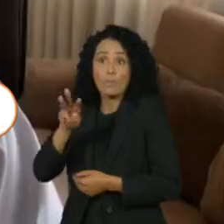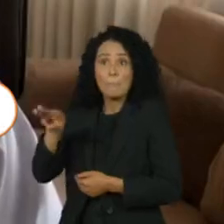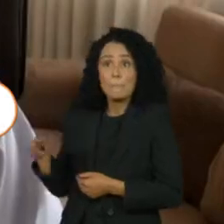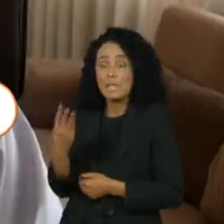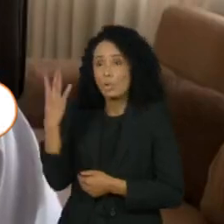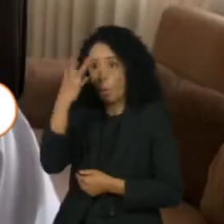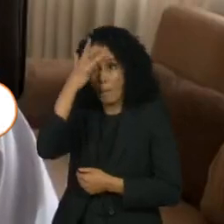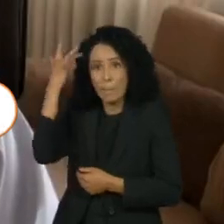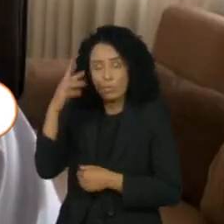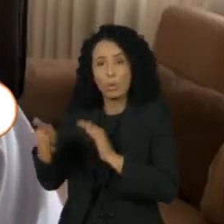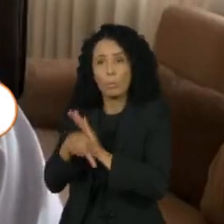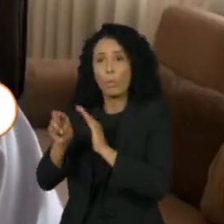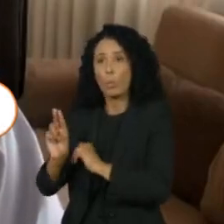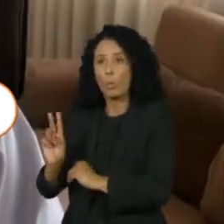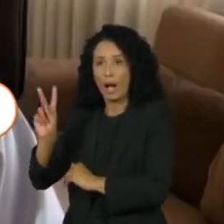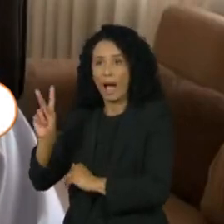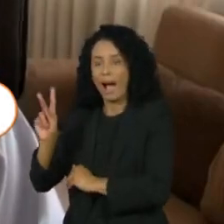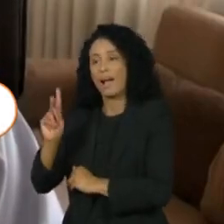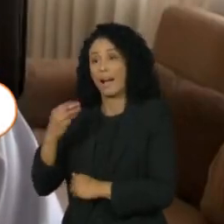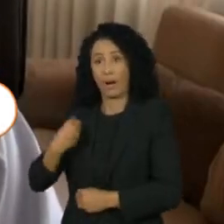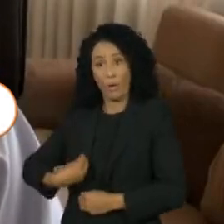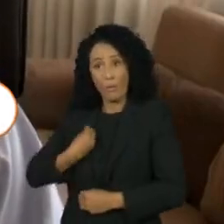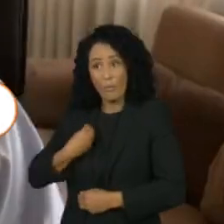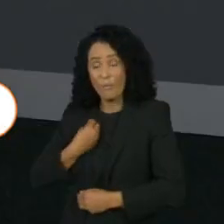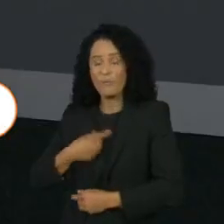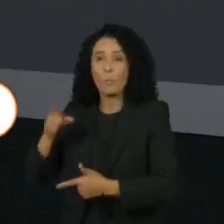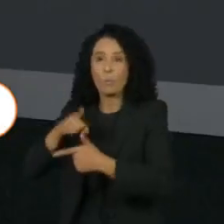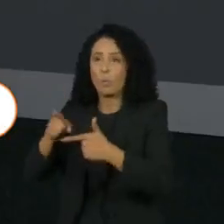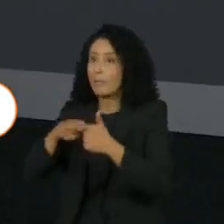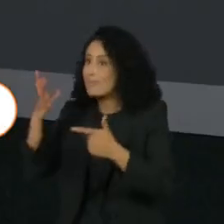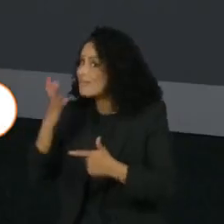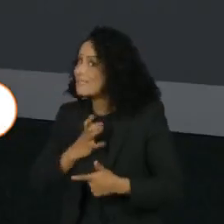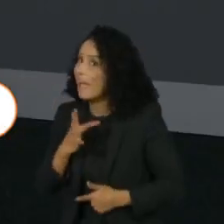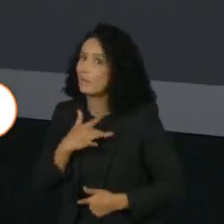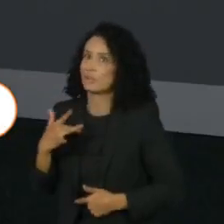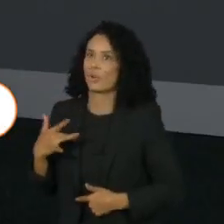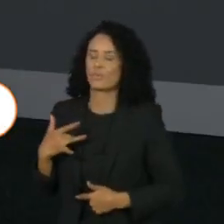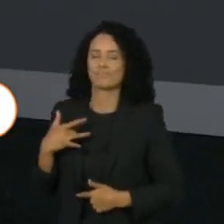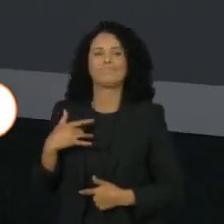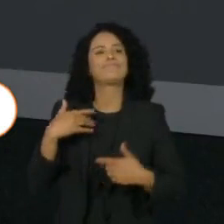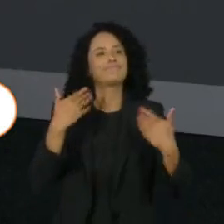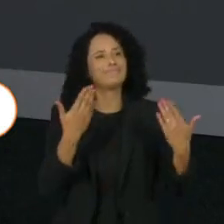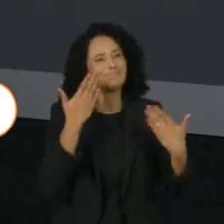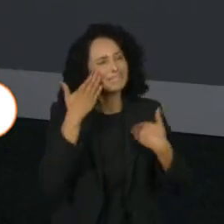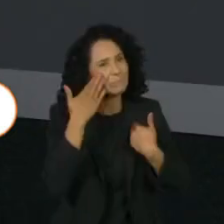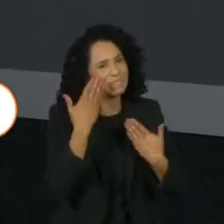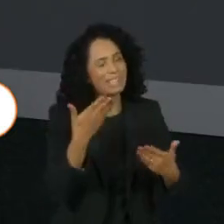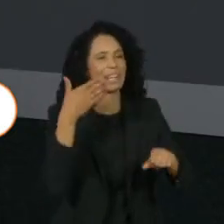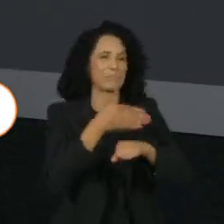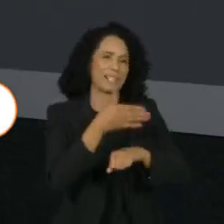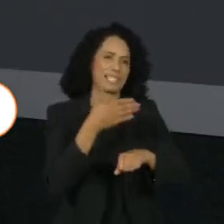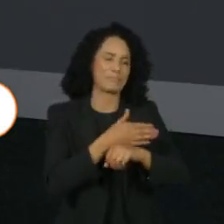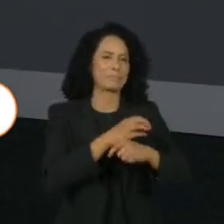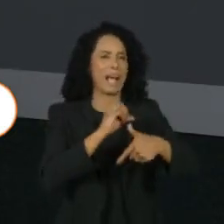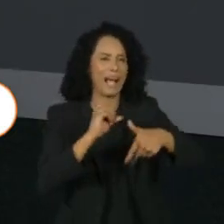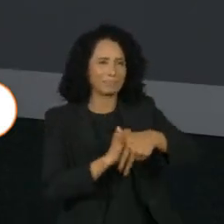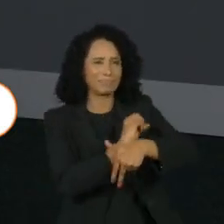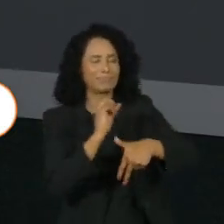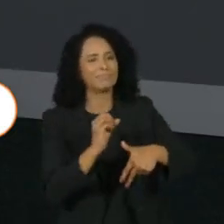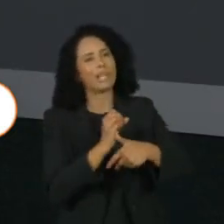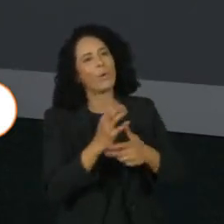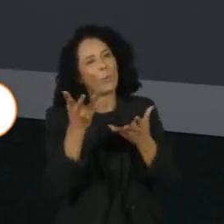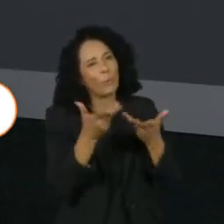Unido estão convivendo com sequelas crônicas. Doutor, obrigado pela sua participação aqui no Esta Manhã. Fica o convite